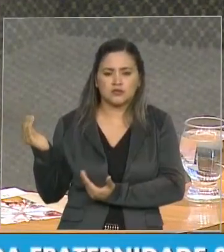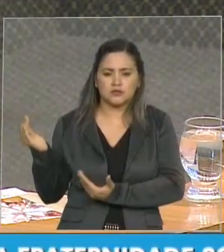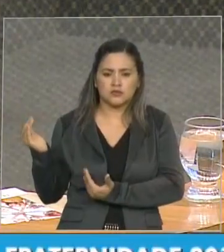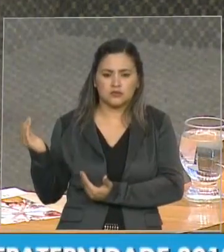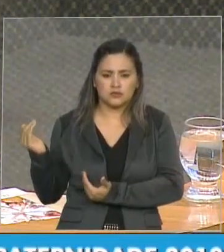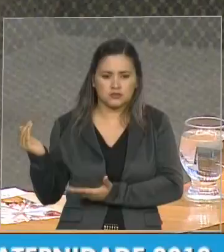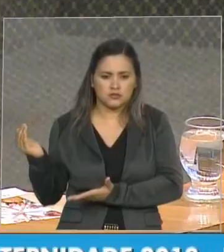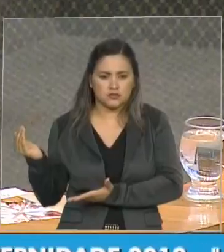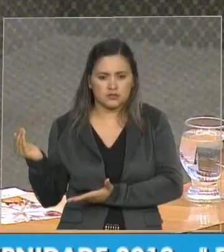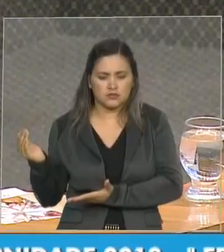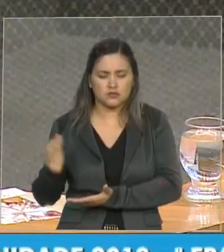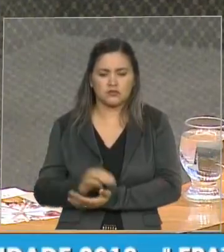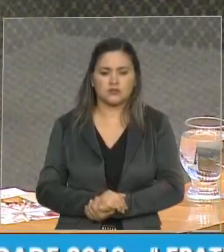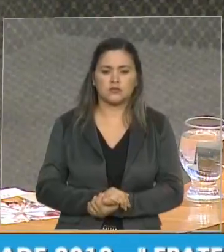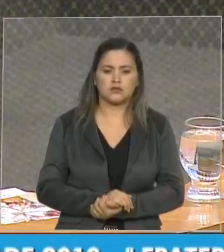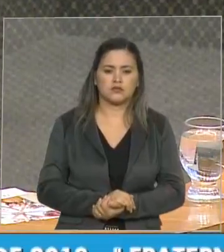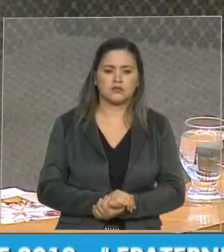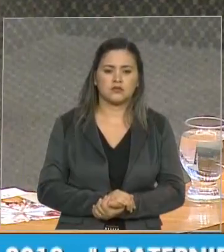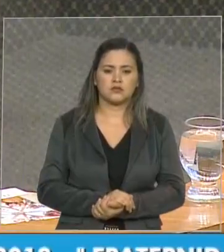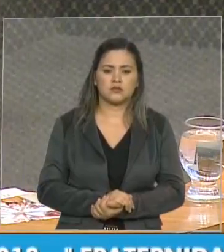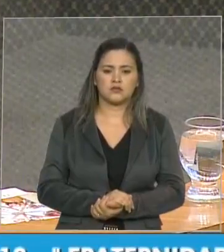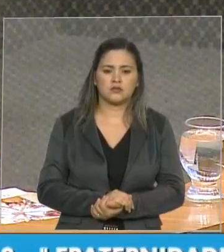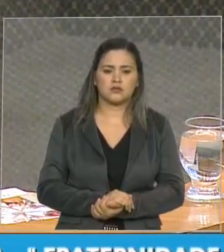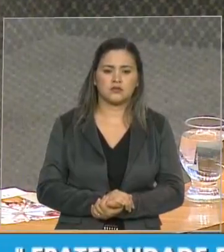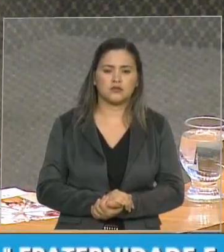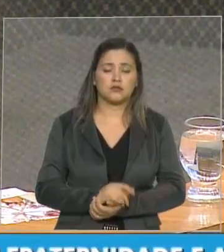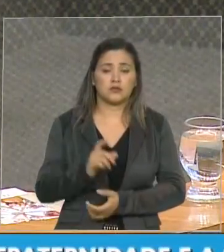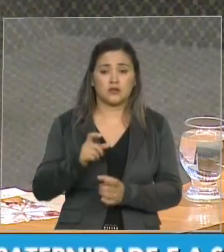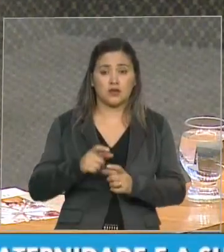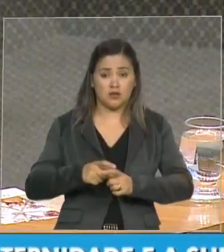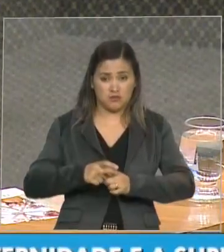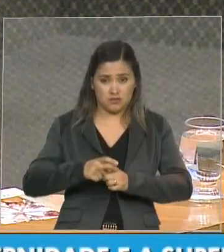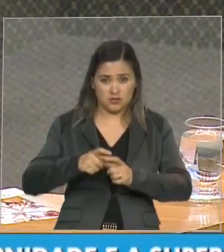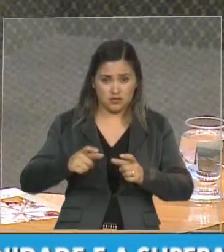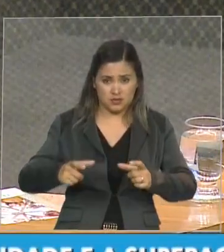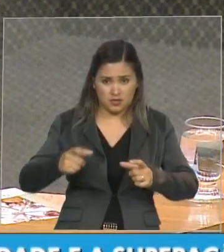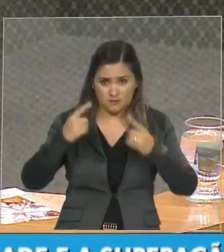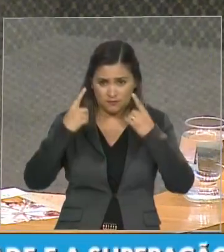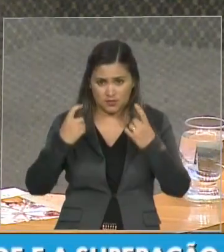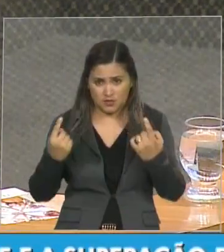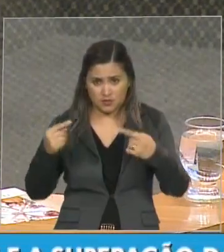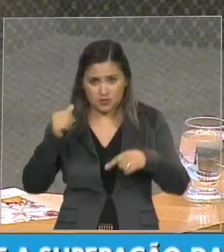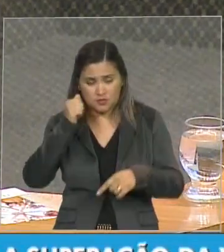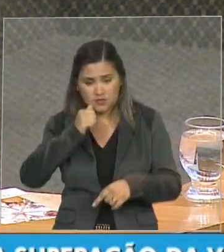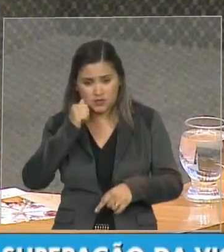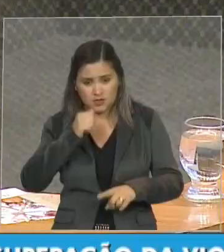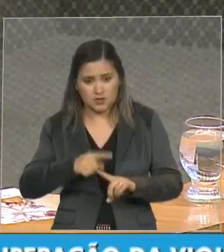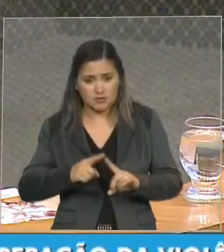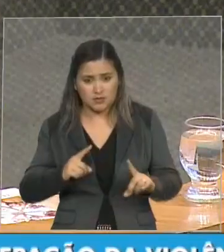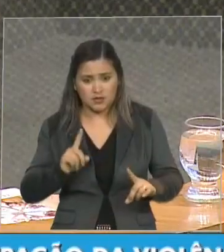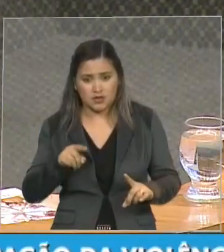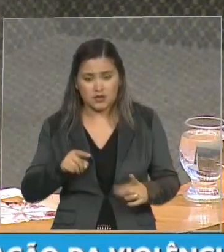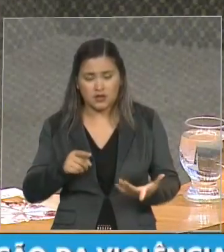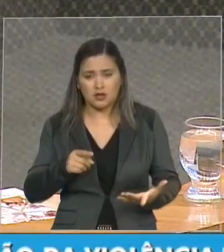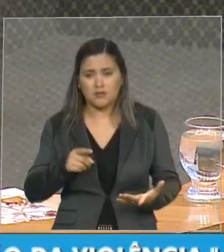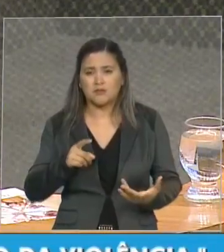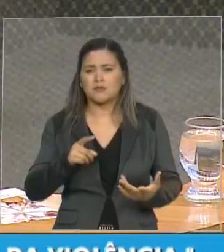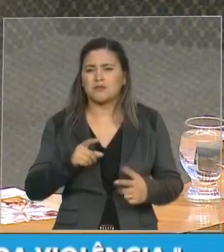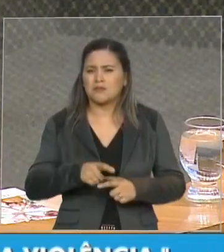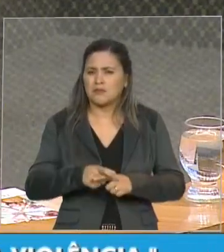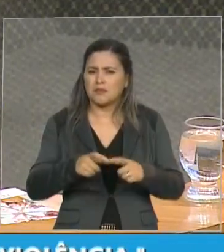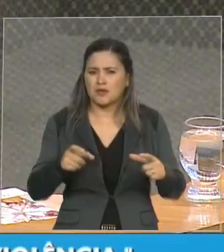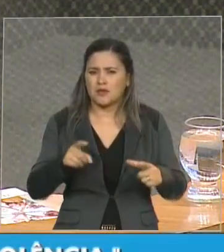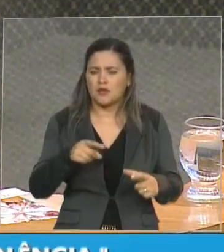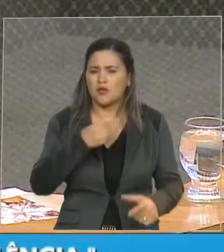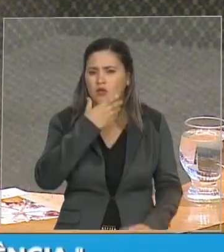rosto, embora que tenha aumentado a violência contra a mulher, mas é um rosto masculino.